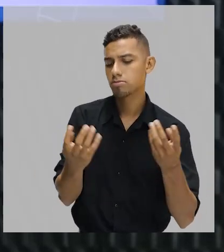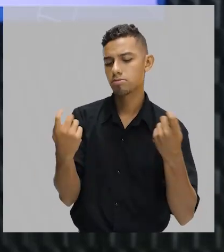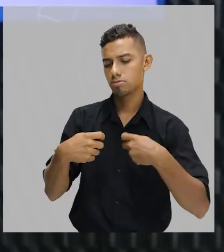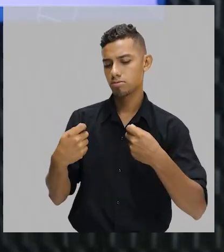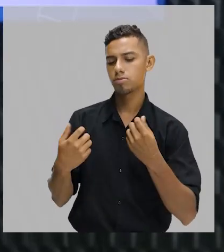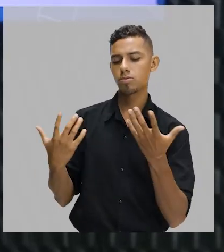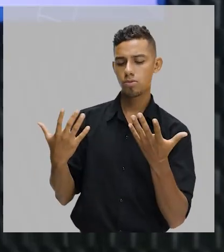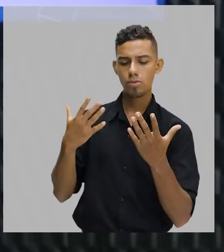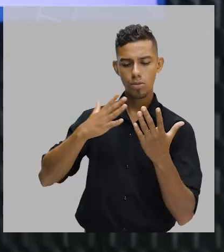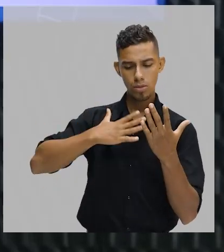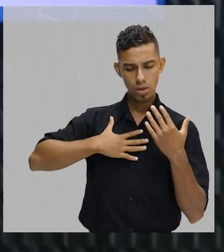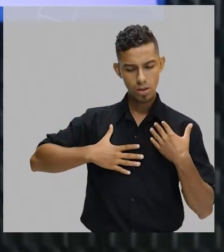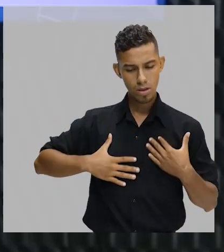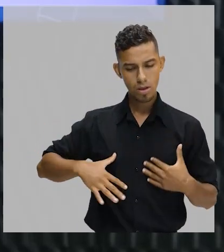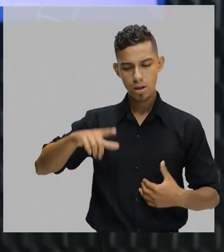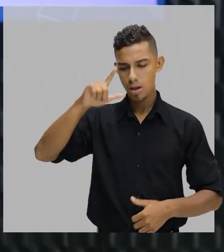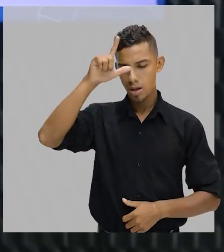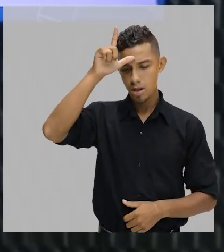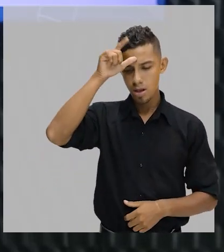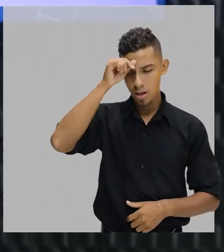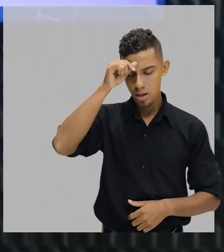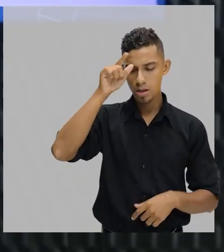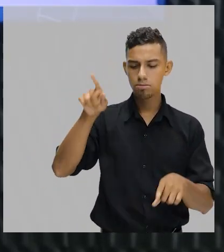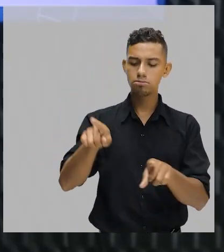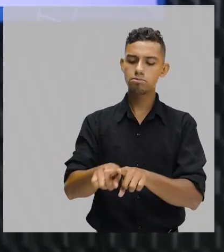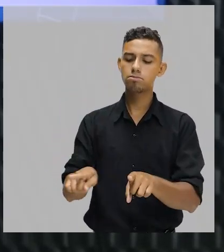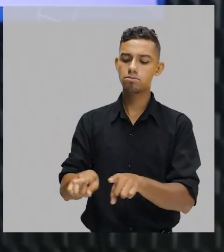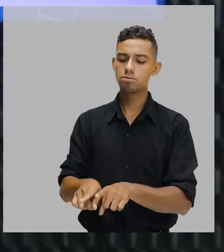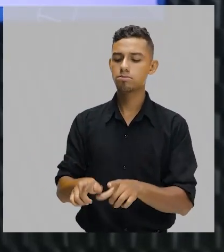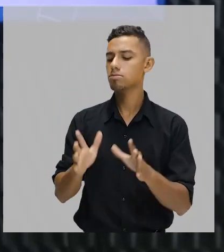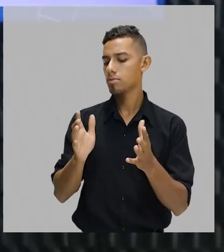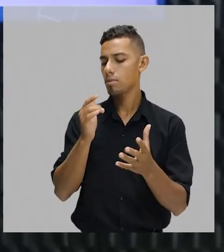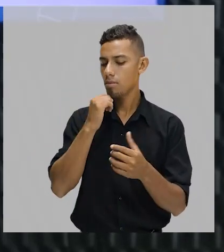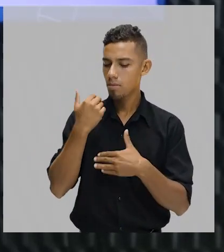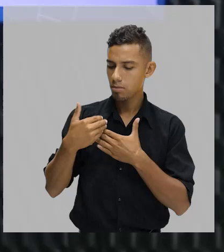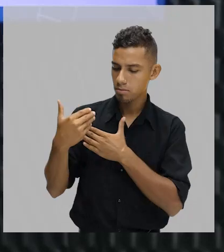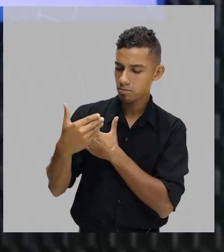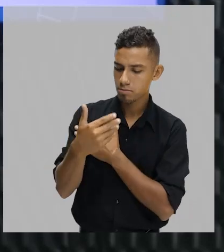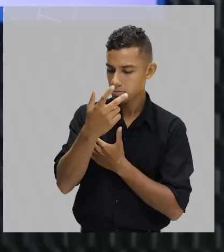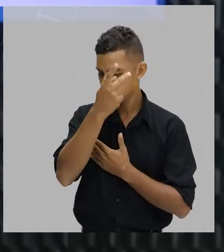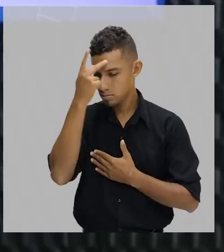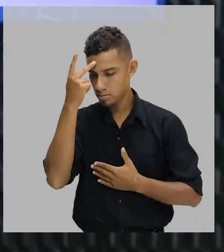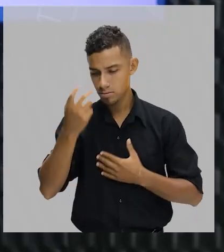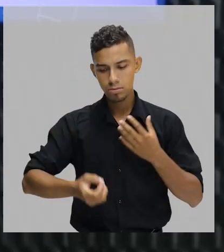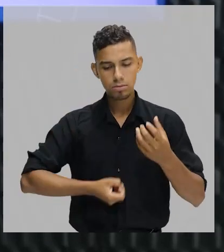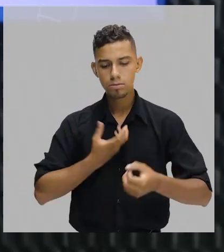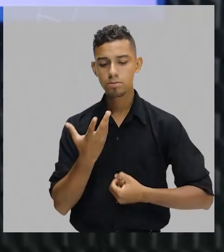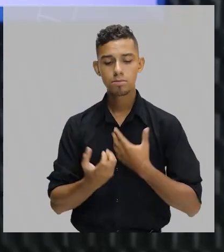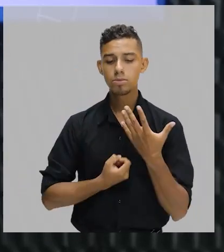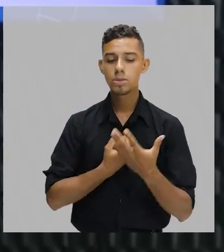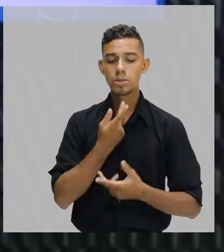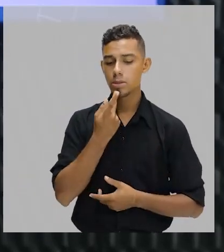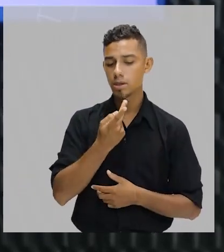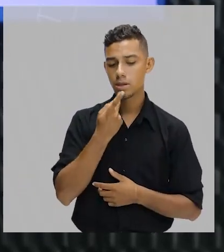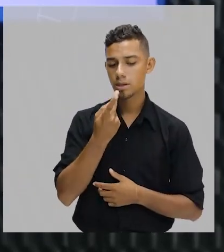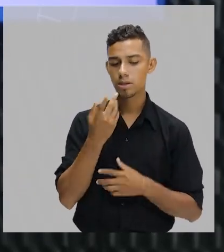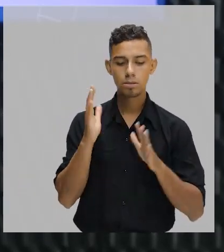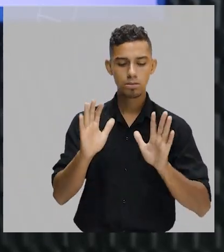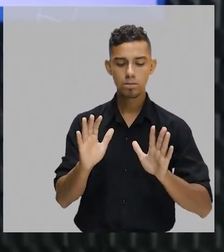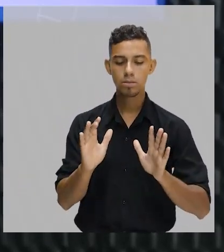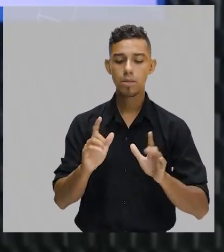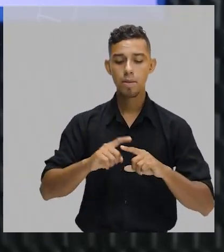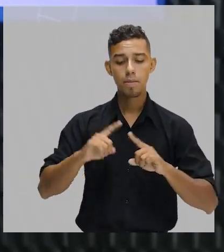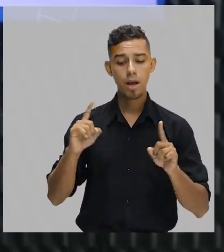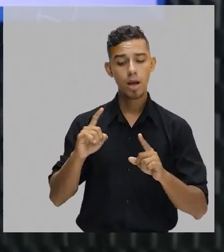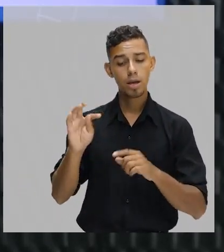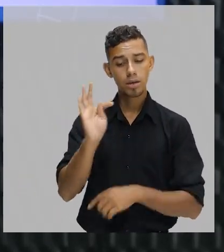como terapia. O interessante sobre isso é que ela acaba sendo um gancho de você expressar aquilo que você nem consegue falar. Mas,